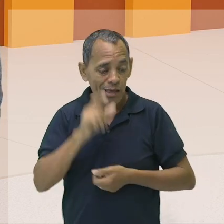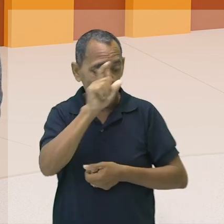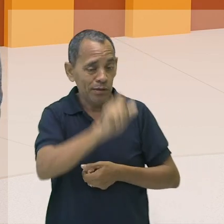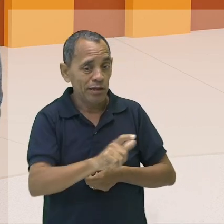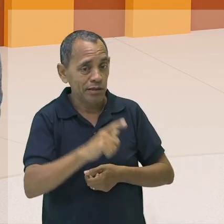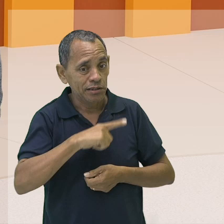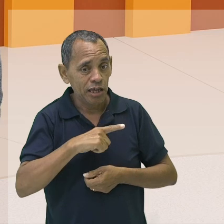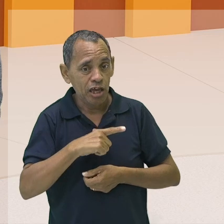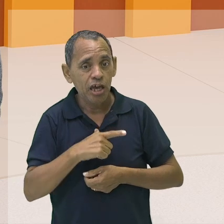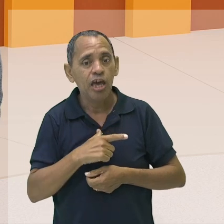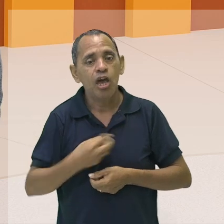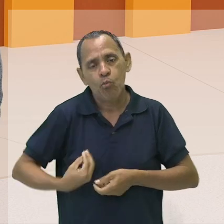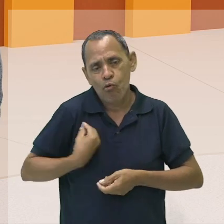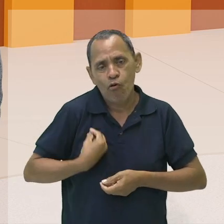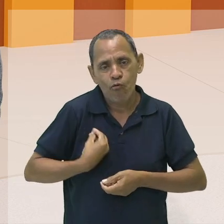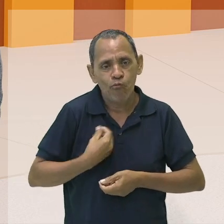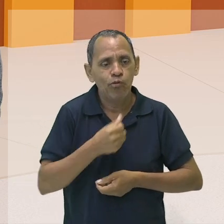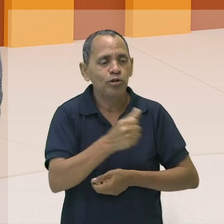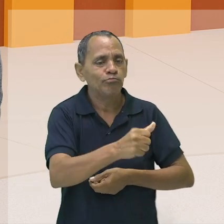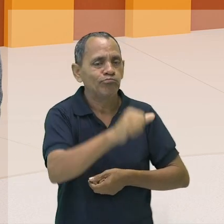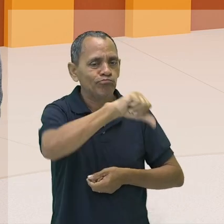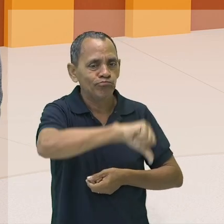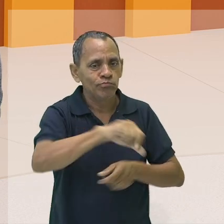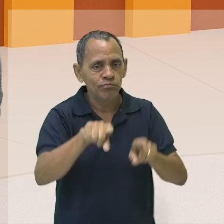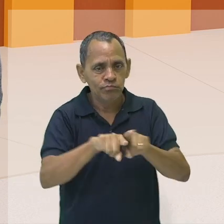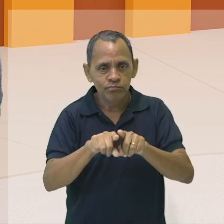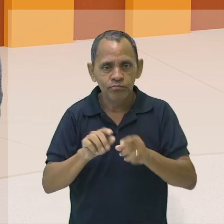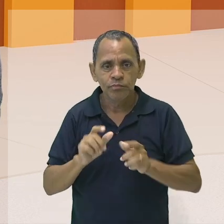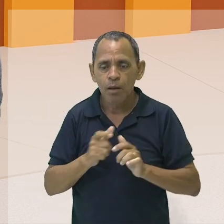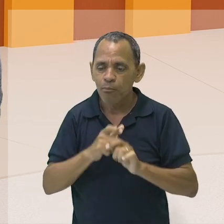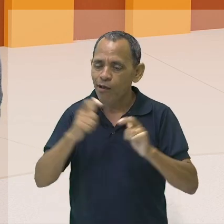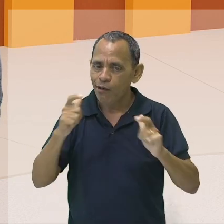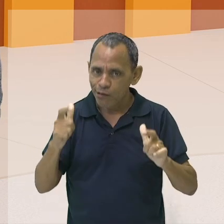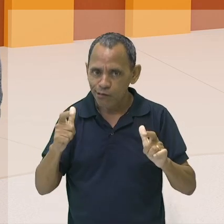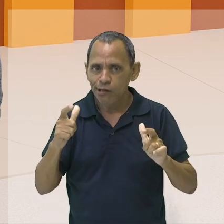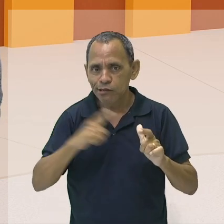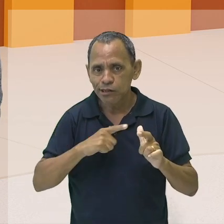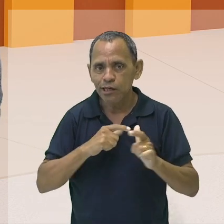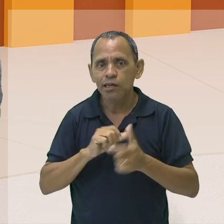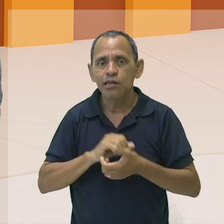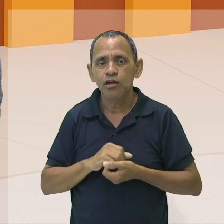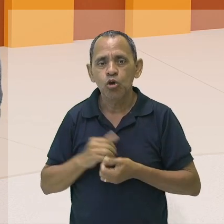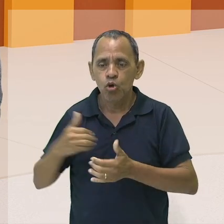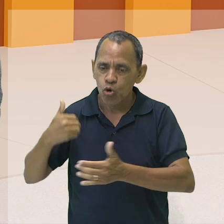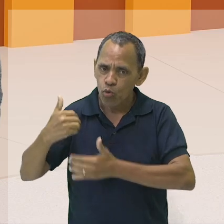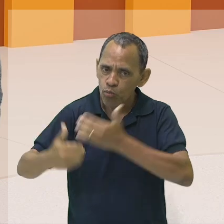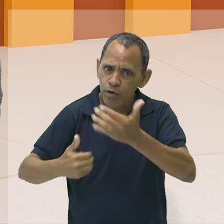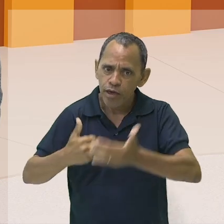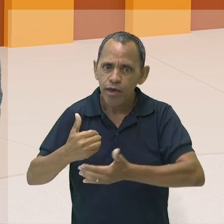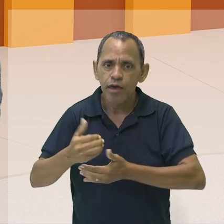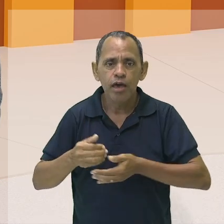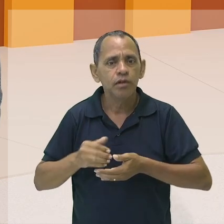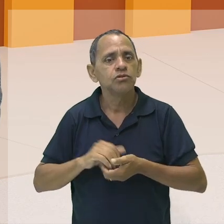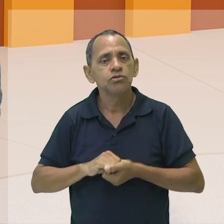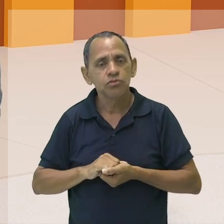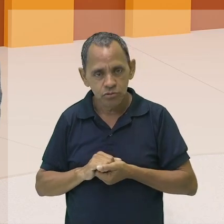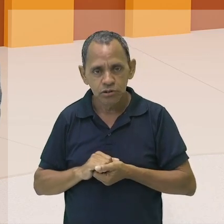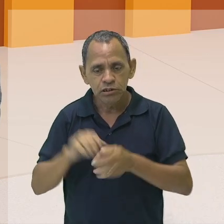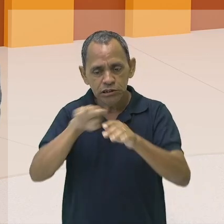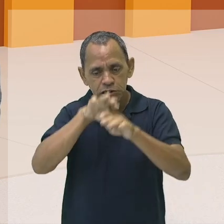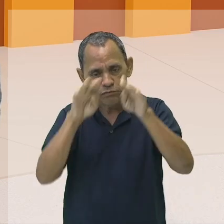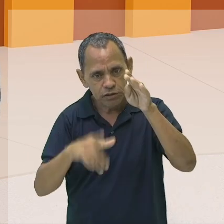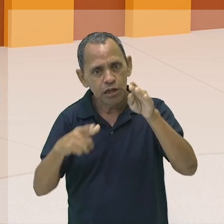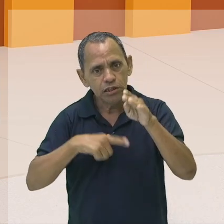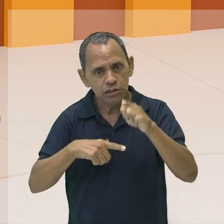públicas adotadas posteriormente também vão beneficiar essa elite. E aí a gente tem as raízes, né, de toda essa desigualdade que, infelizmente, nós ainda